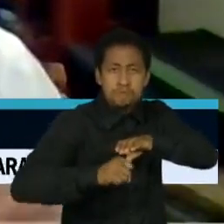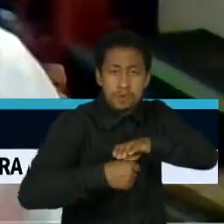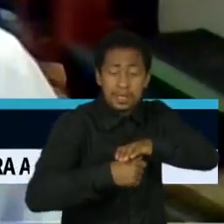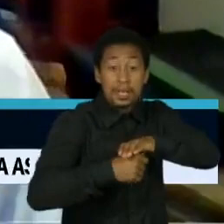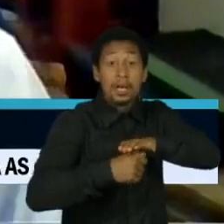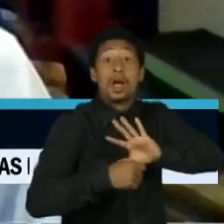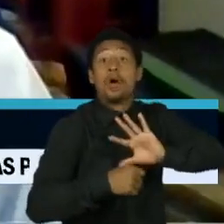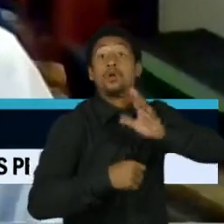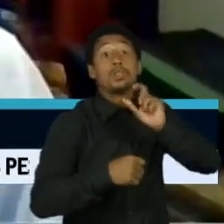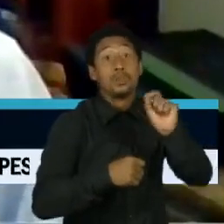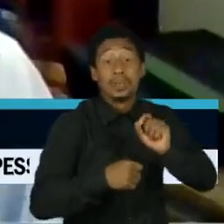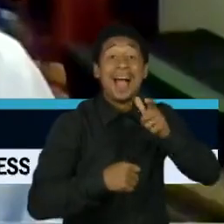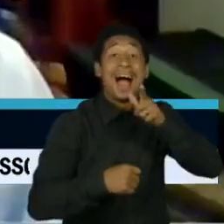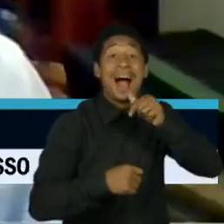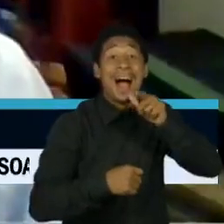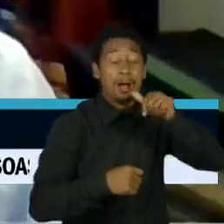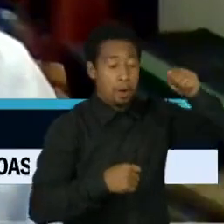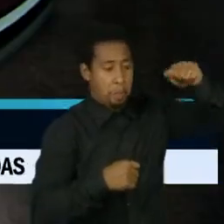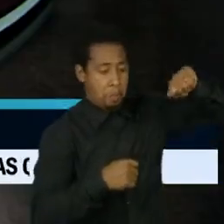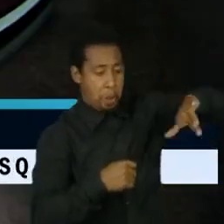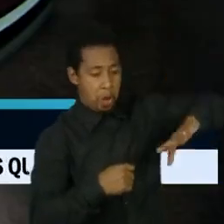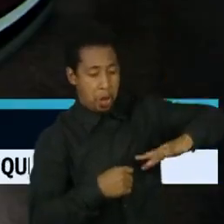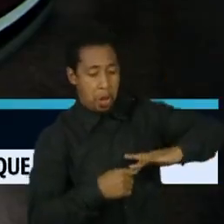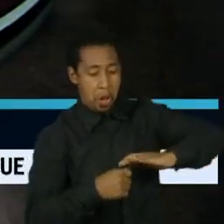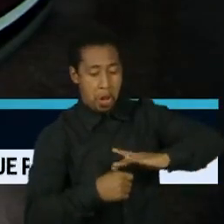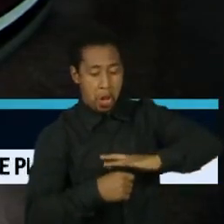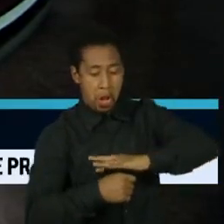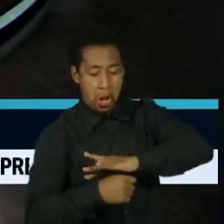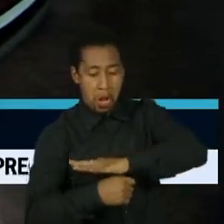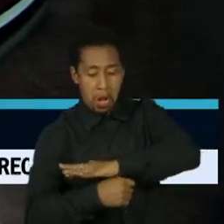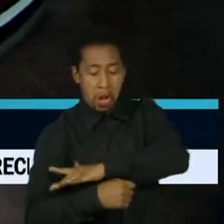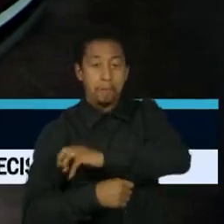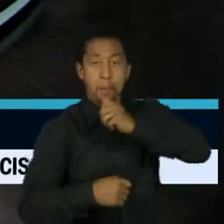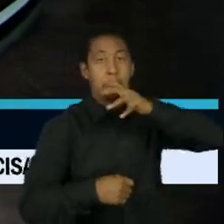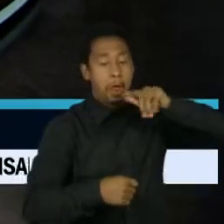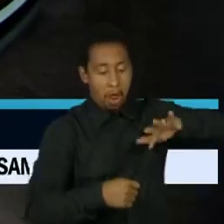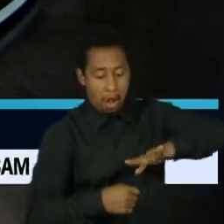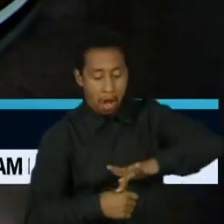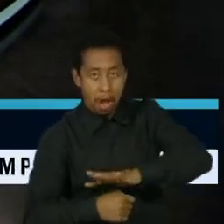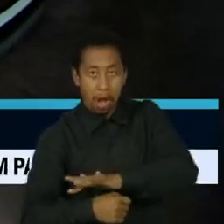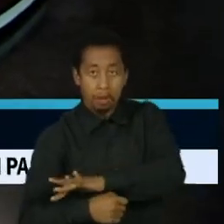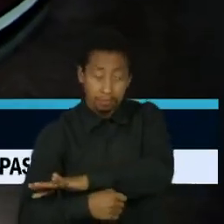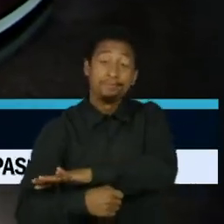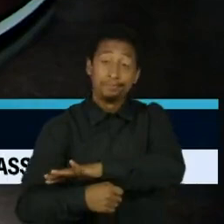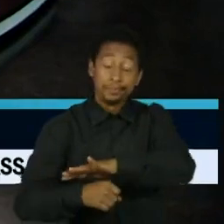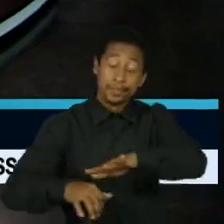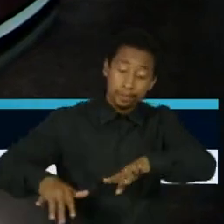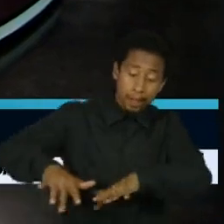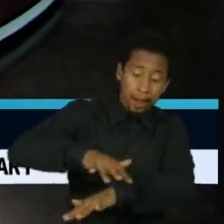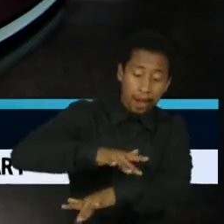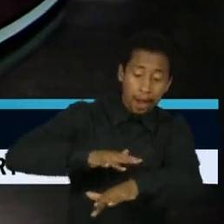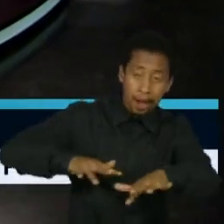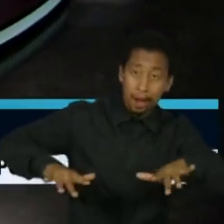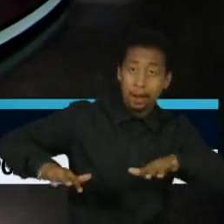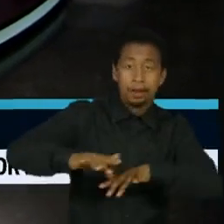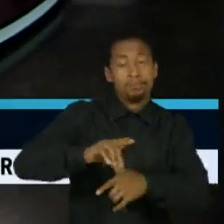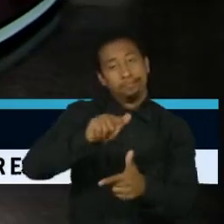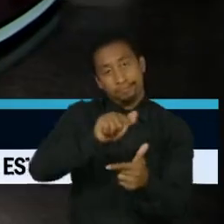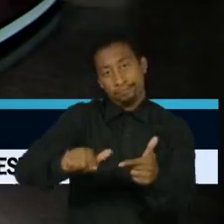então o escoamento vai todo naquela direção, isso aí cria uma instabilidade em volta do